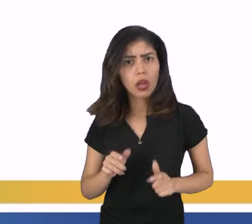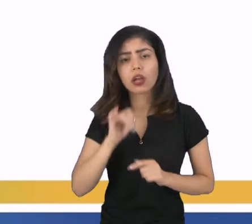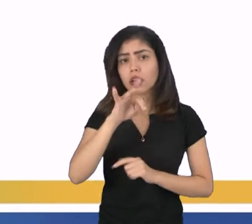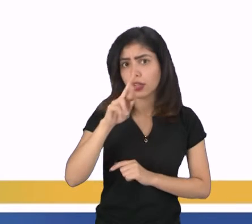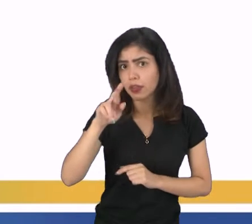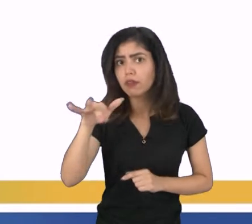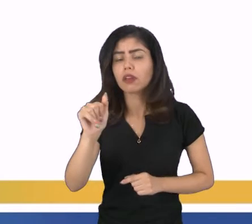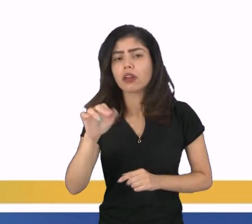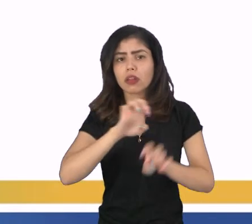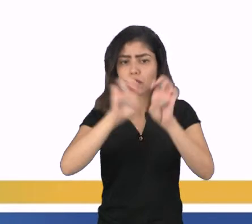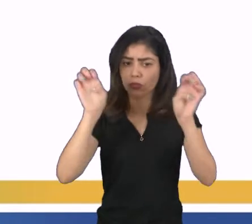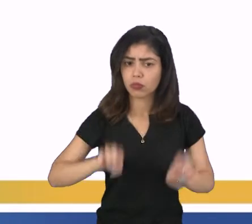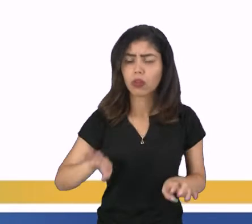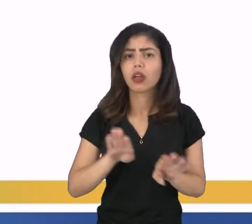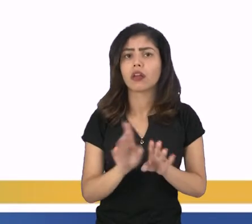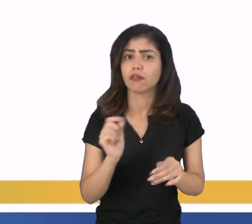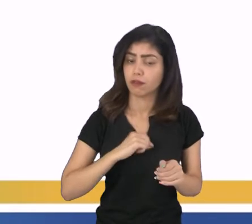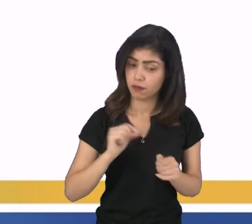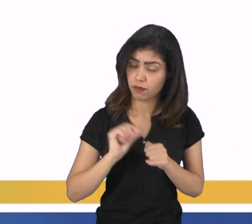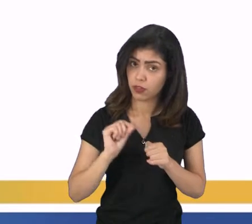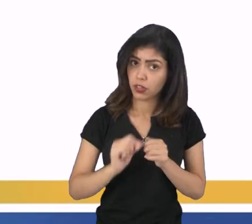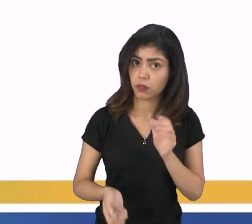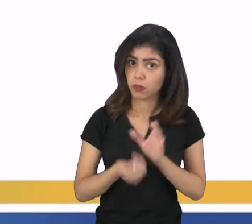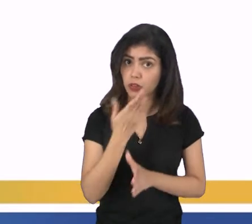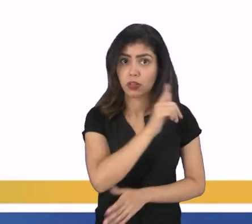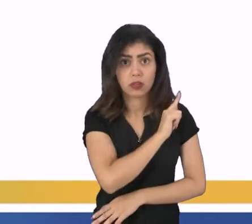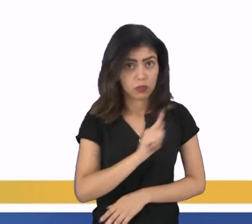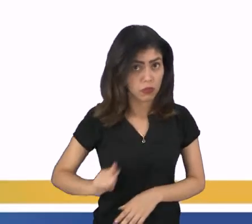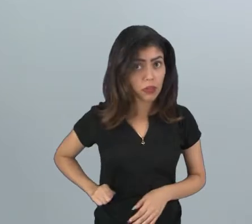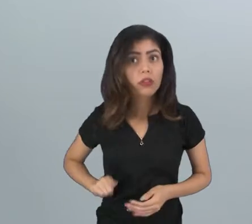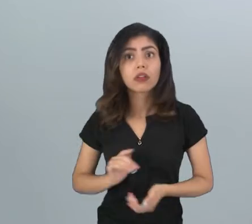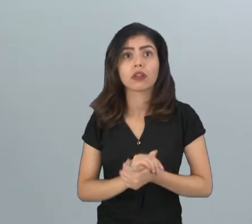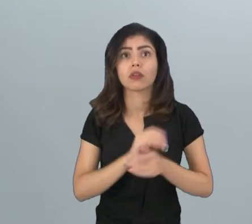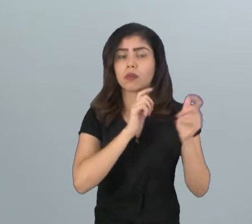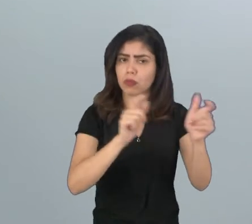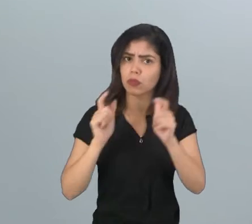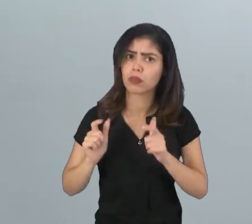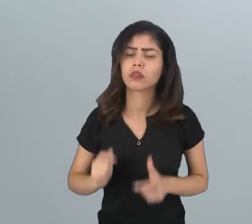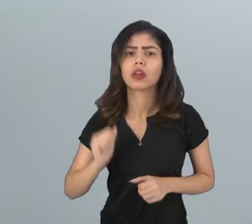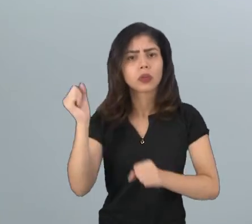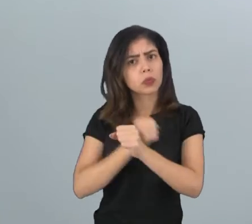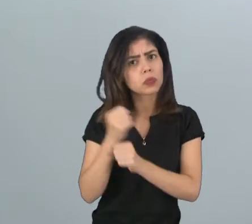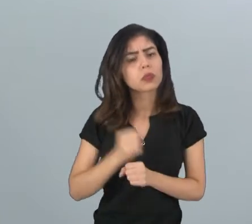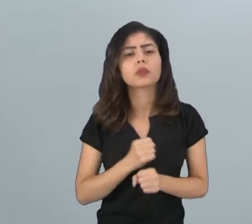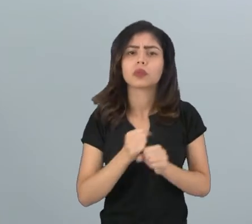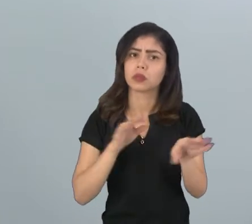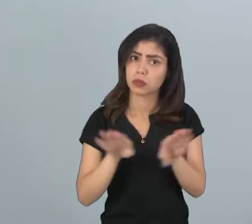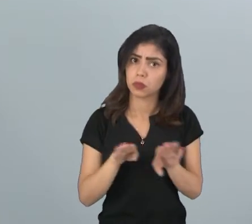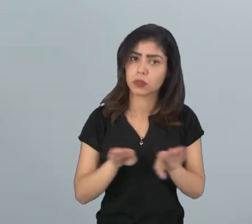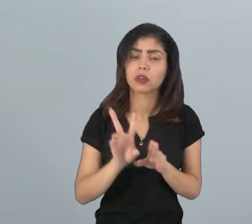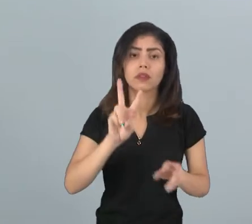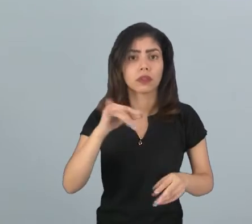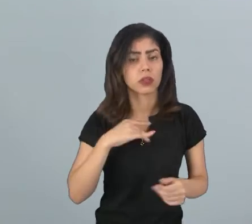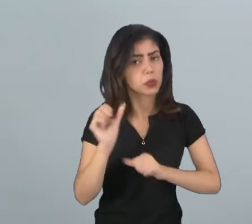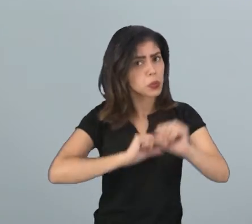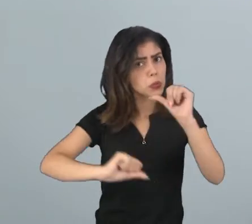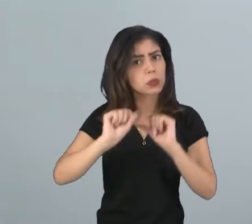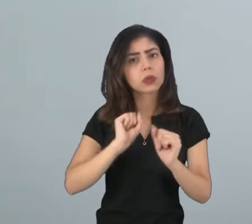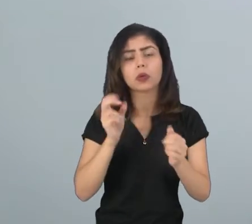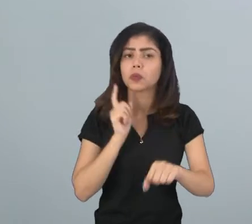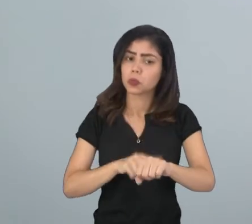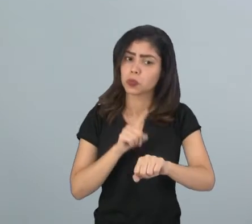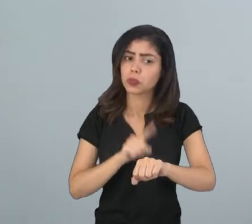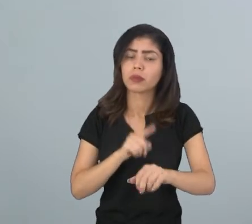criada pela prefeitura, pelo governo, esses mesmos espaços que estamos vendo aí de construções, eles serão alterados